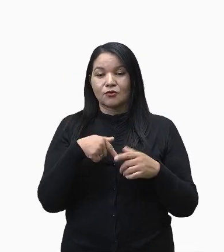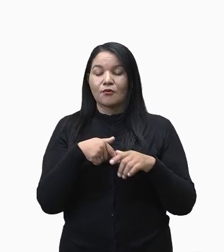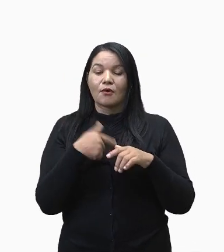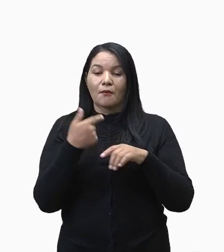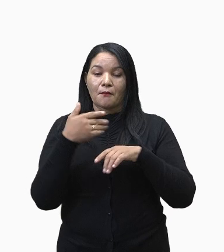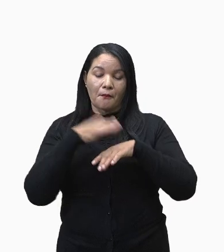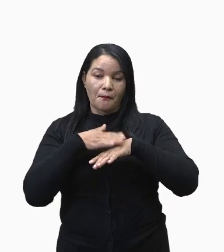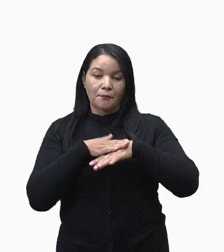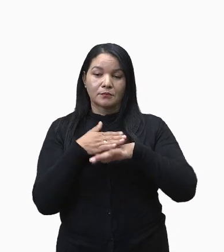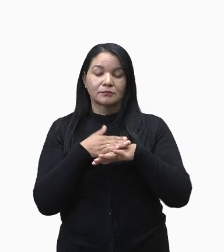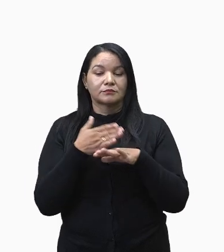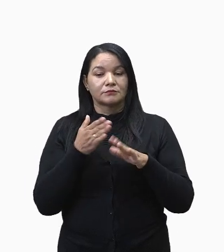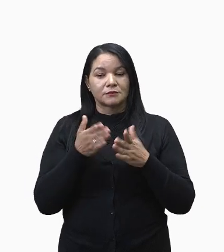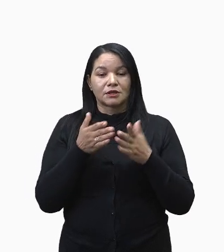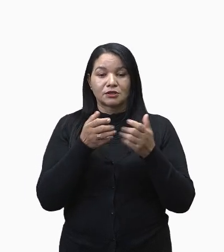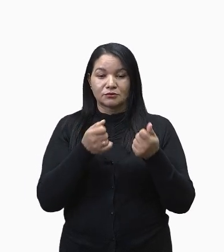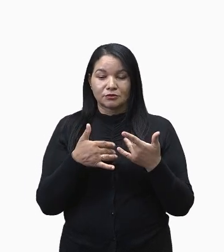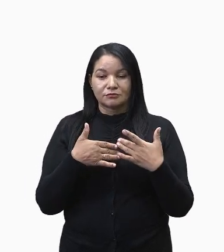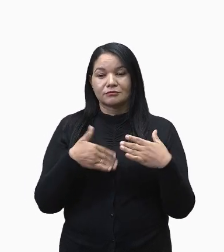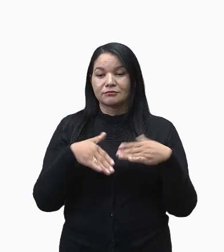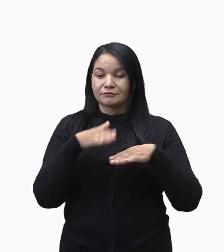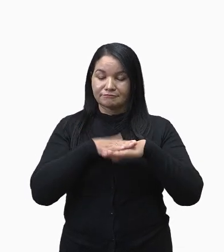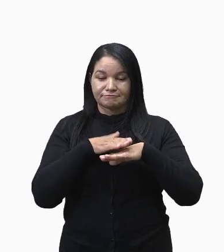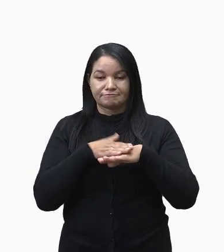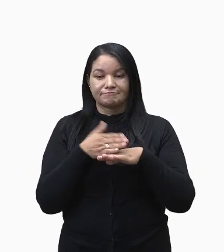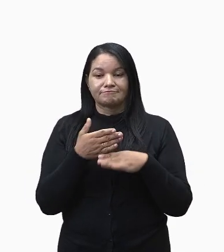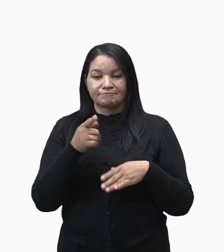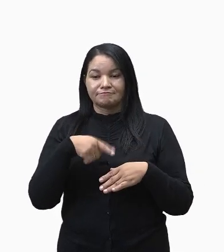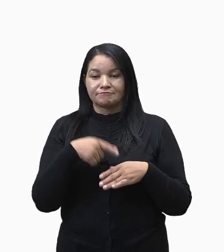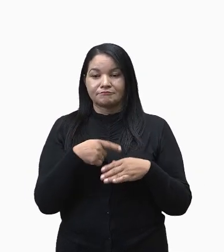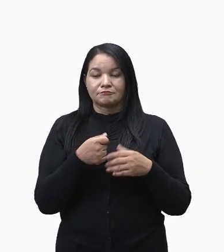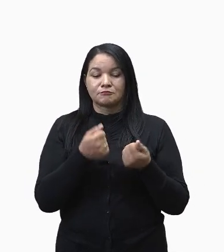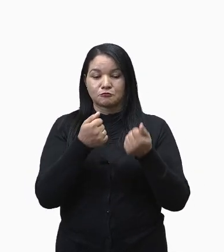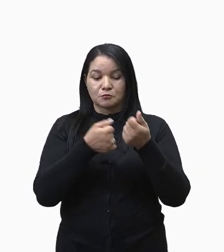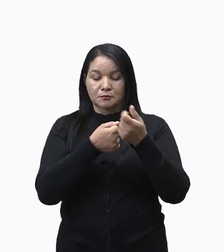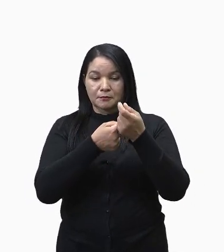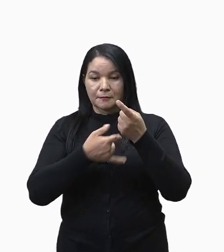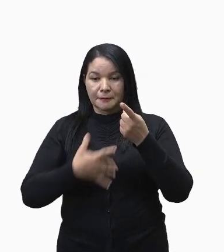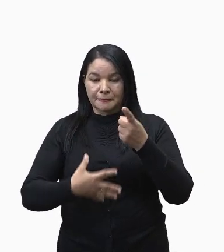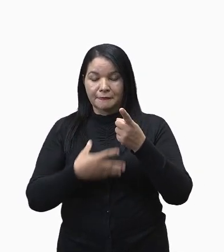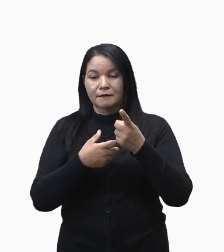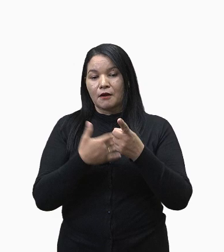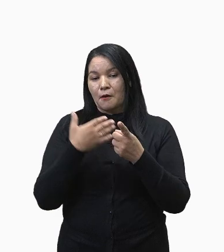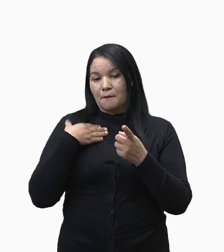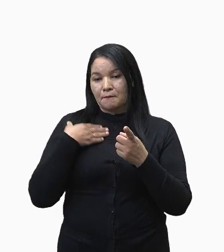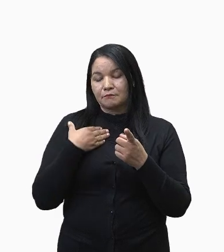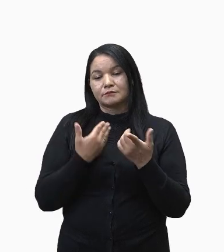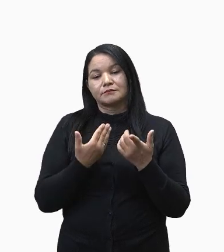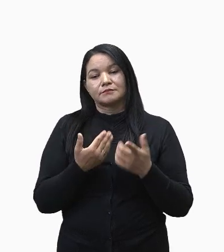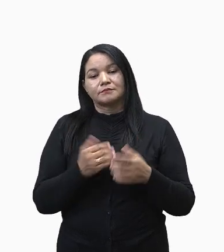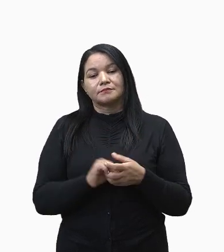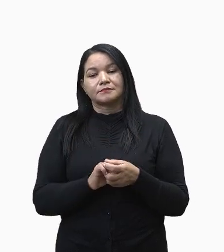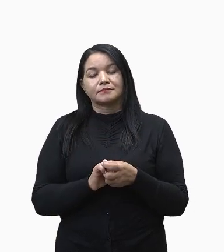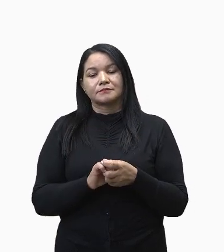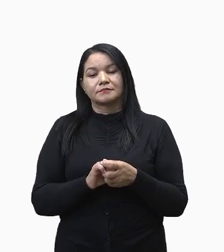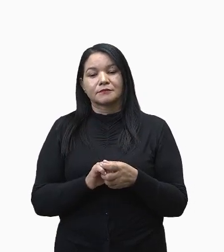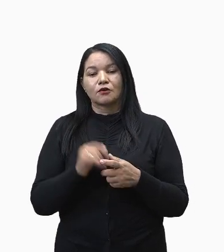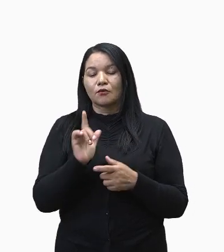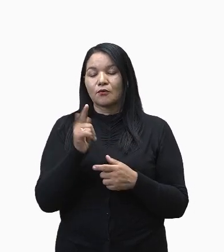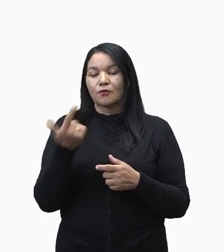O próprio nome já diz, auto, né? Quer dizer que é a descrição de mim mesmo. E aí, o nosso último exemplo, que é